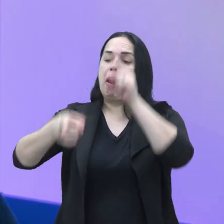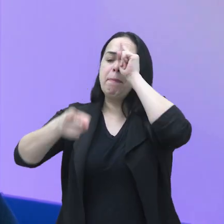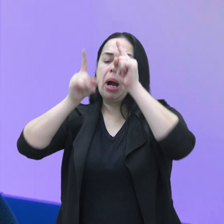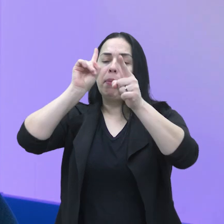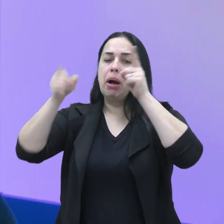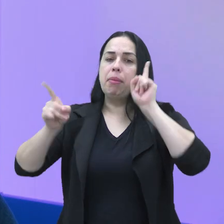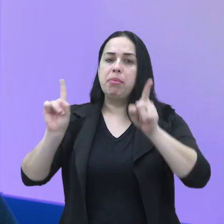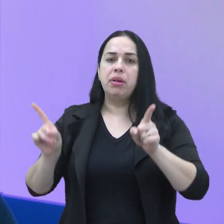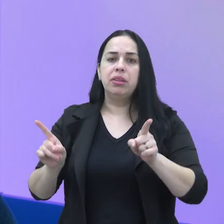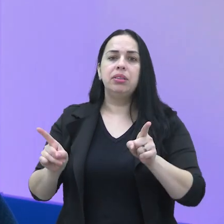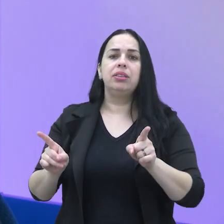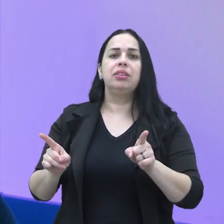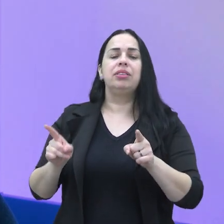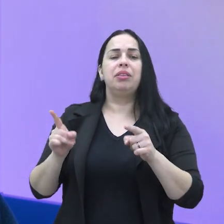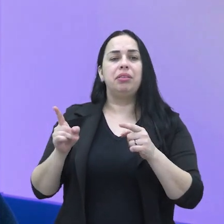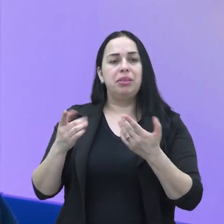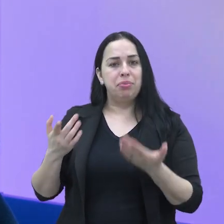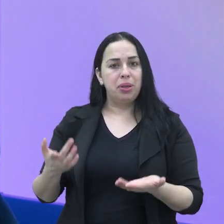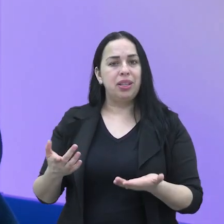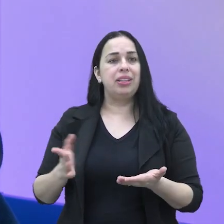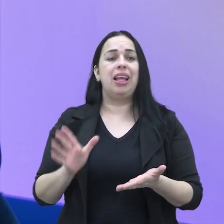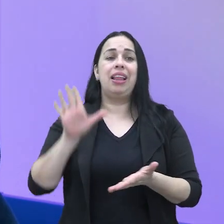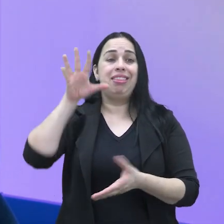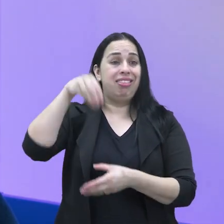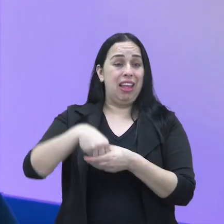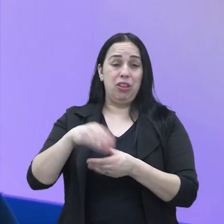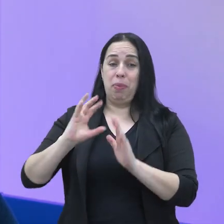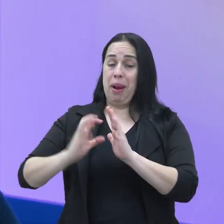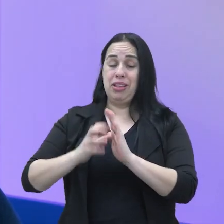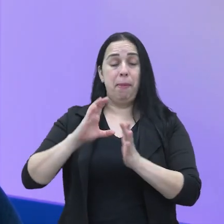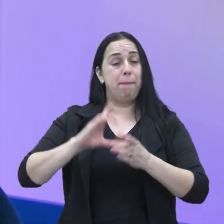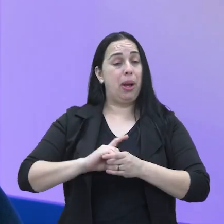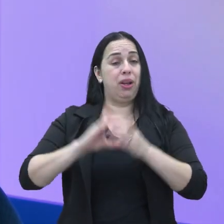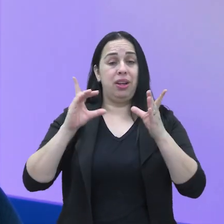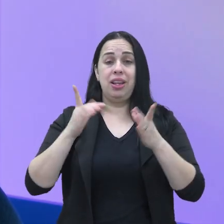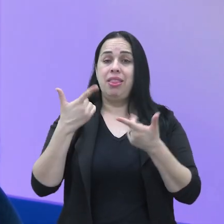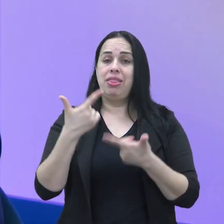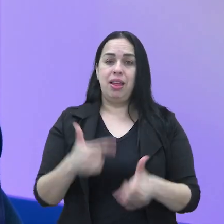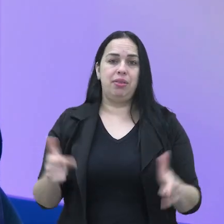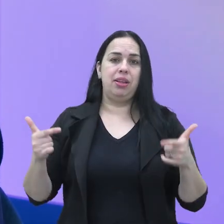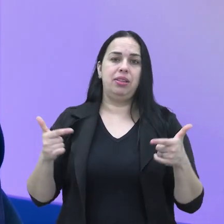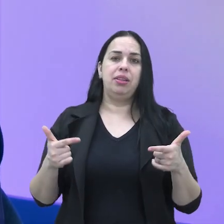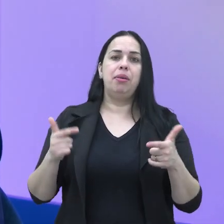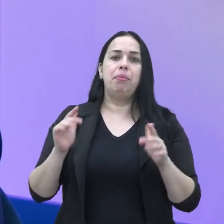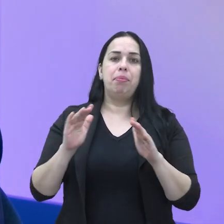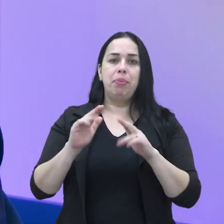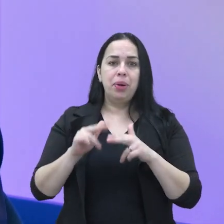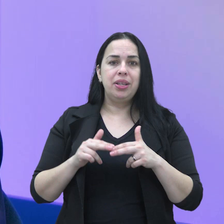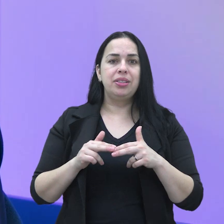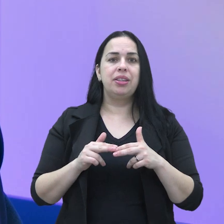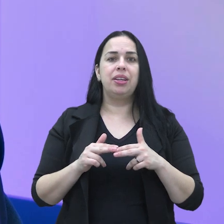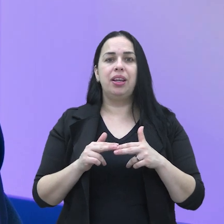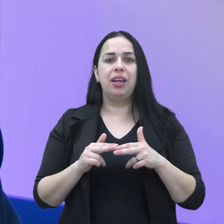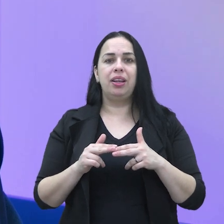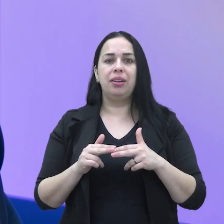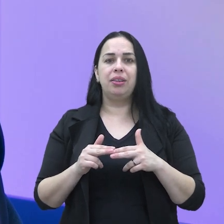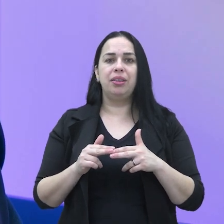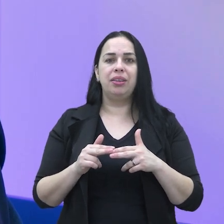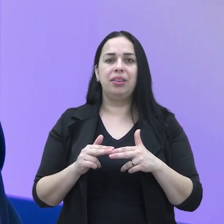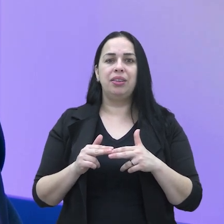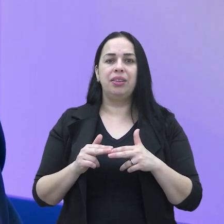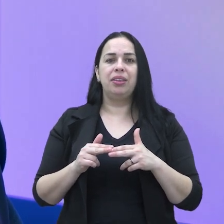de cada agremiação. E essa ausência de democracia interna que faz com que as siglas se